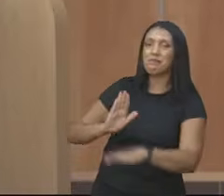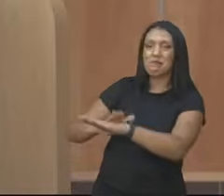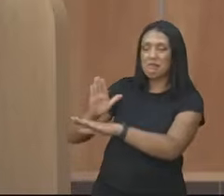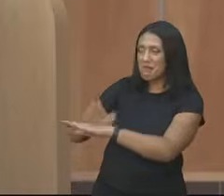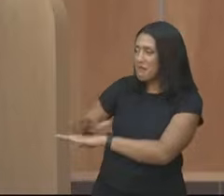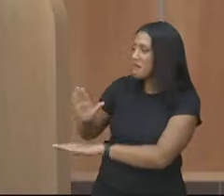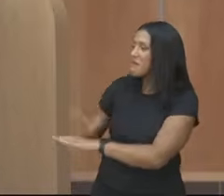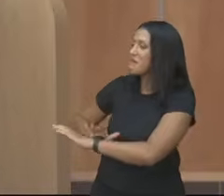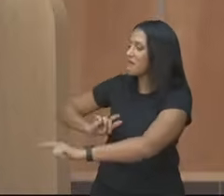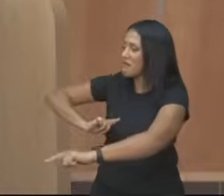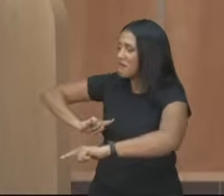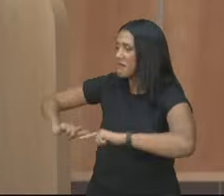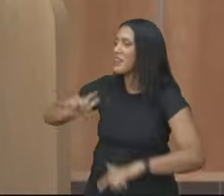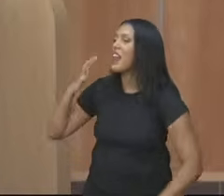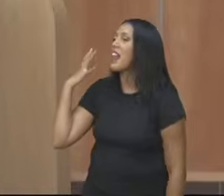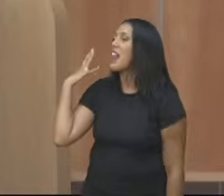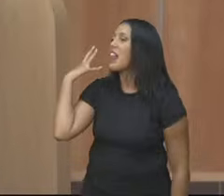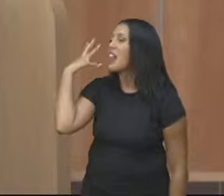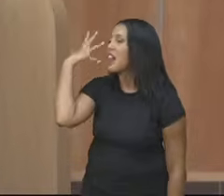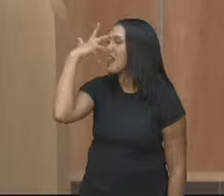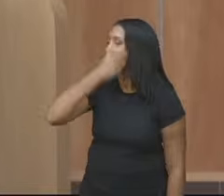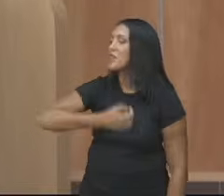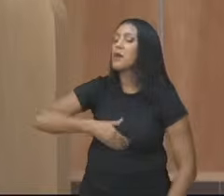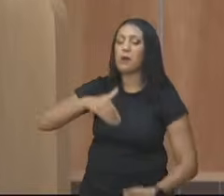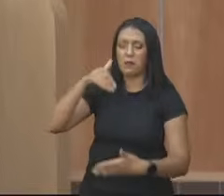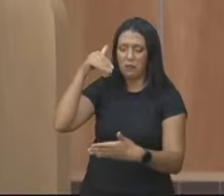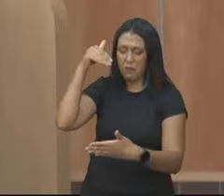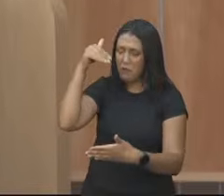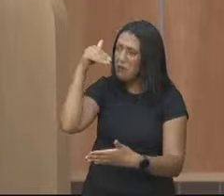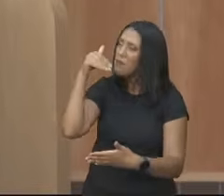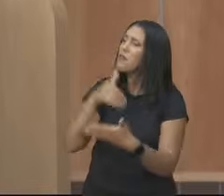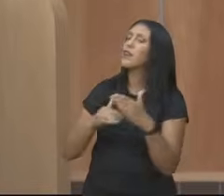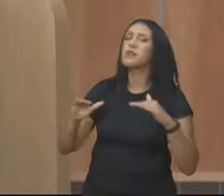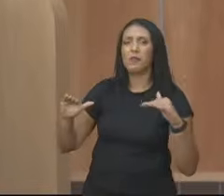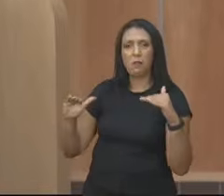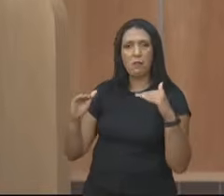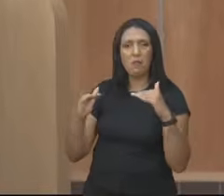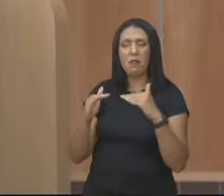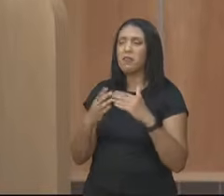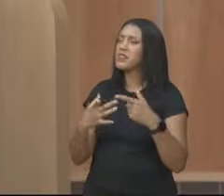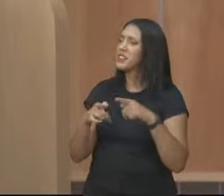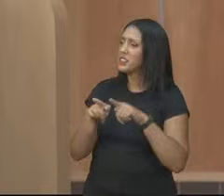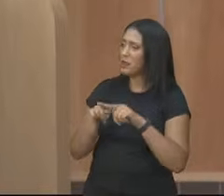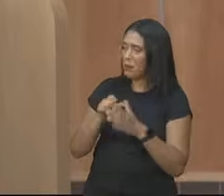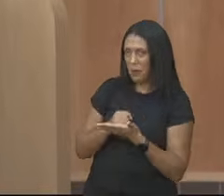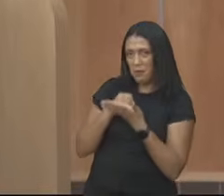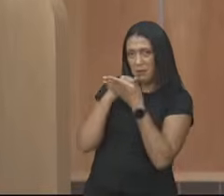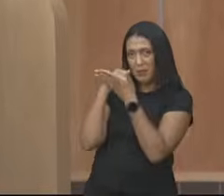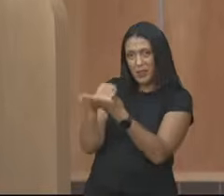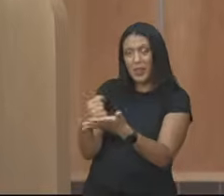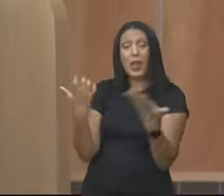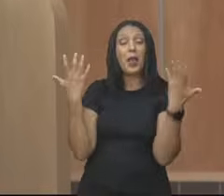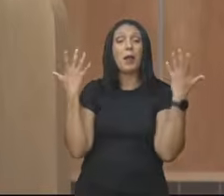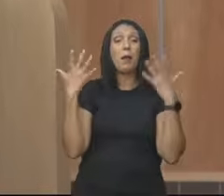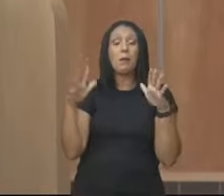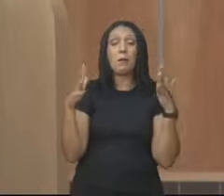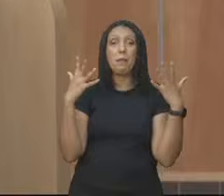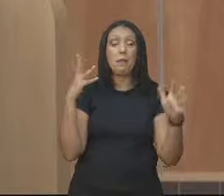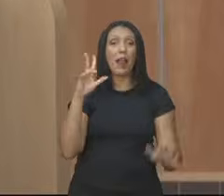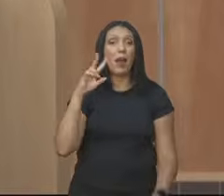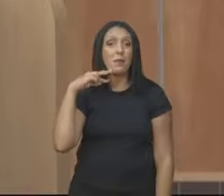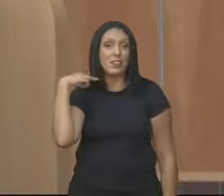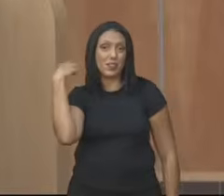serem luz. Contem com o meu voto favorável, contem com o meu apoio. Parabéns, vereador Paulinho dos Condutores, pela sua